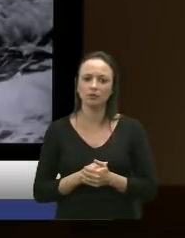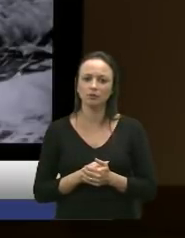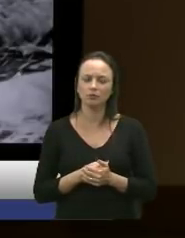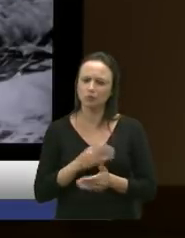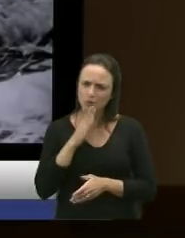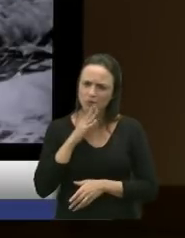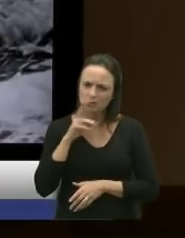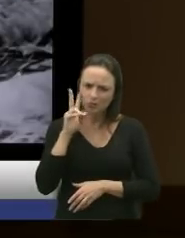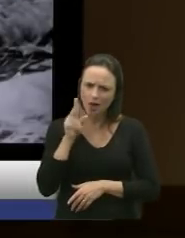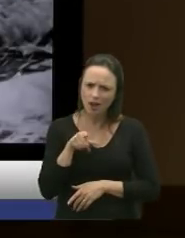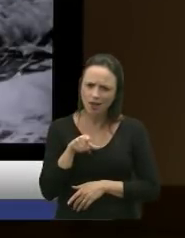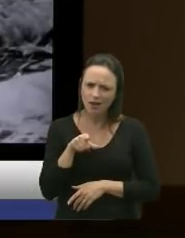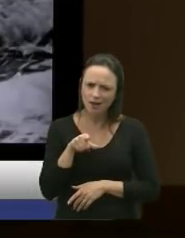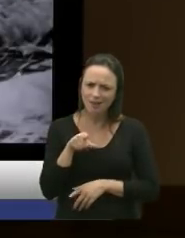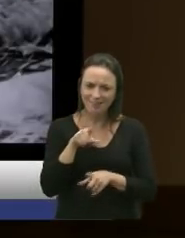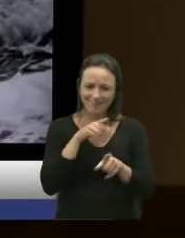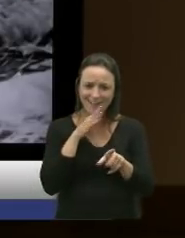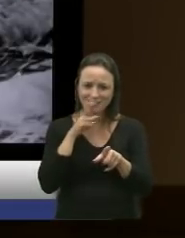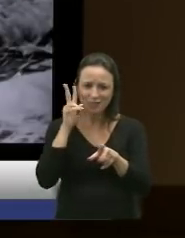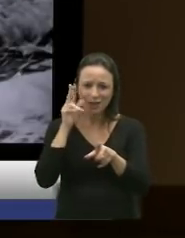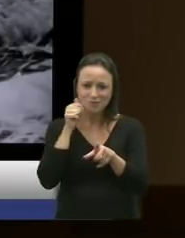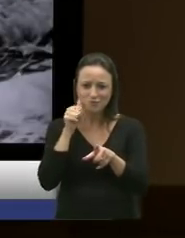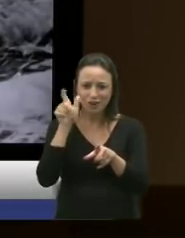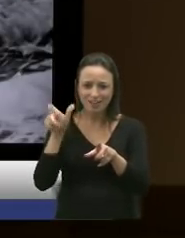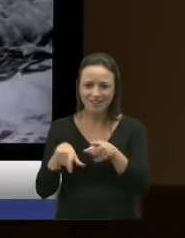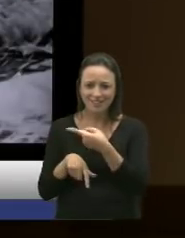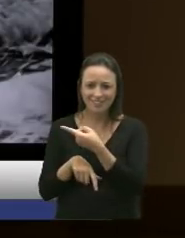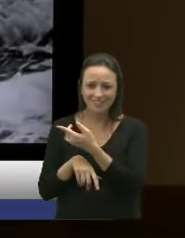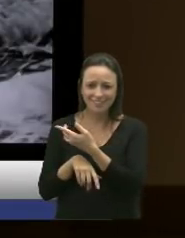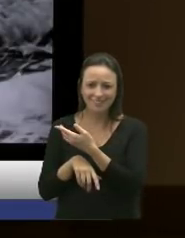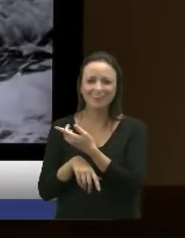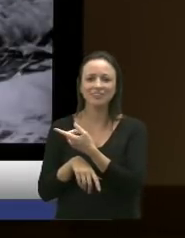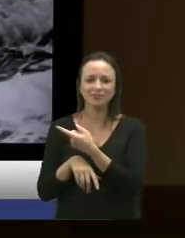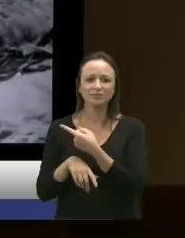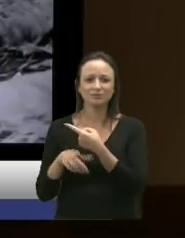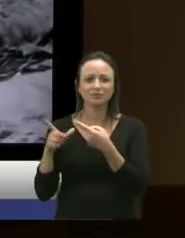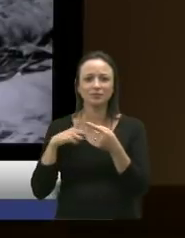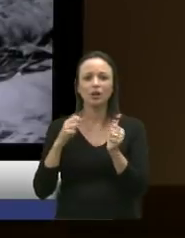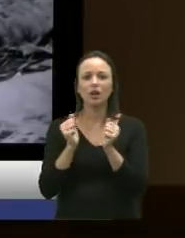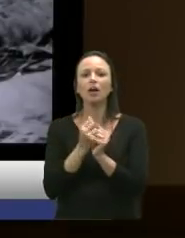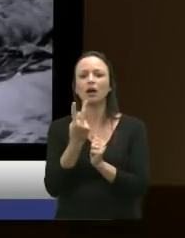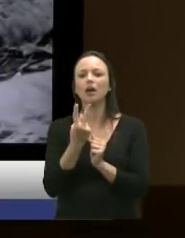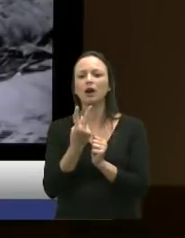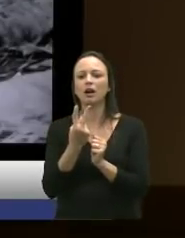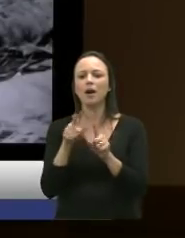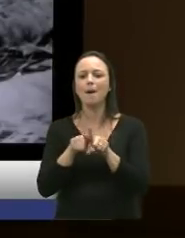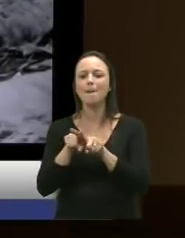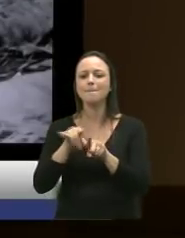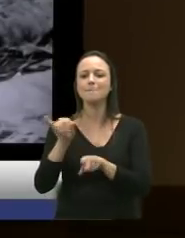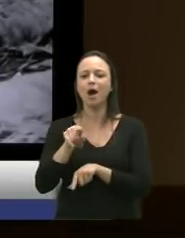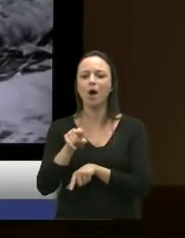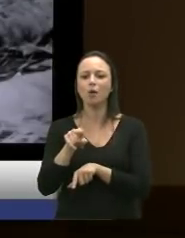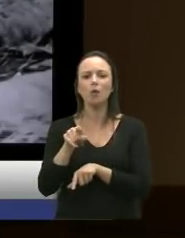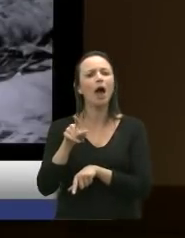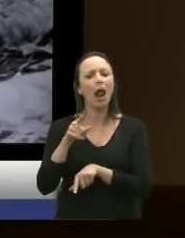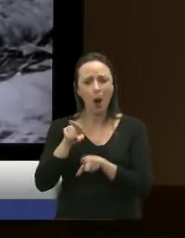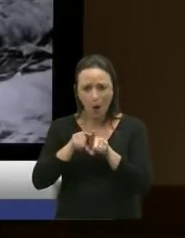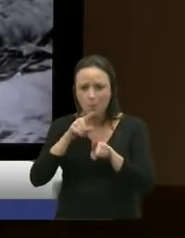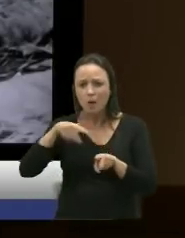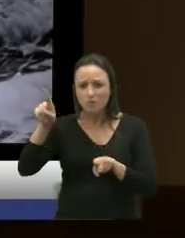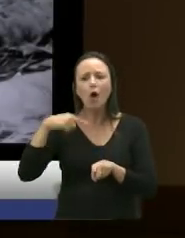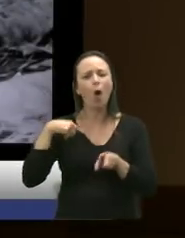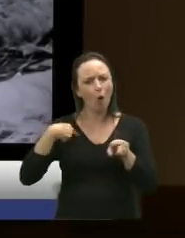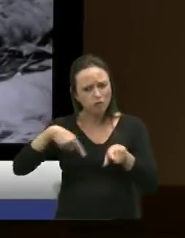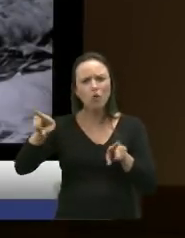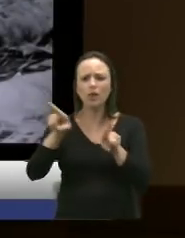conheciam a história dela? Estela Rosa Esguaçábia está aqui do lado do irmão, porque o irmão foi para a luta, ela queria ir também. Certa feita passou um